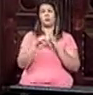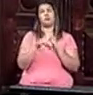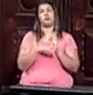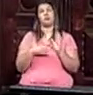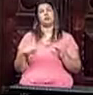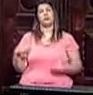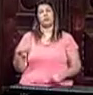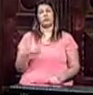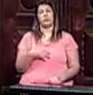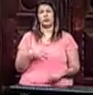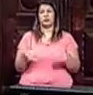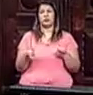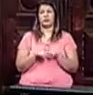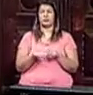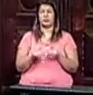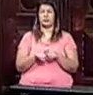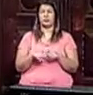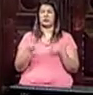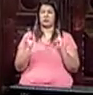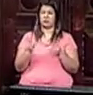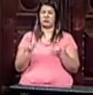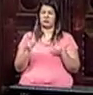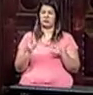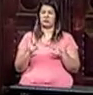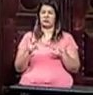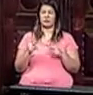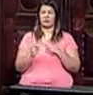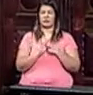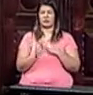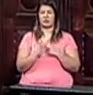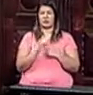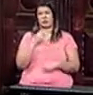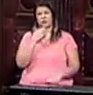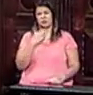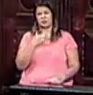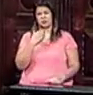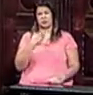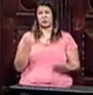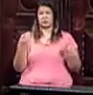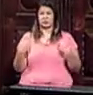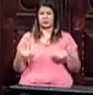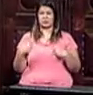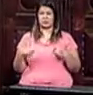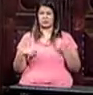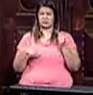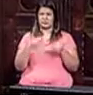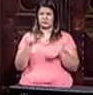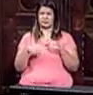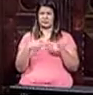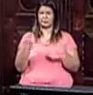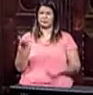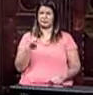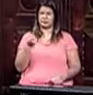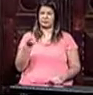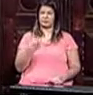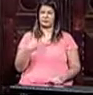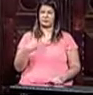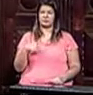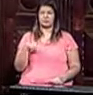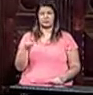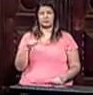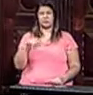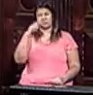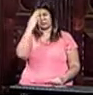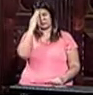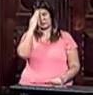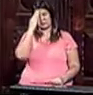E aquela que está vigindo até 31 de dezembro, que a gente queria alterar para aumentar a arrecadação, estão eles entendendo